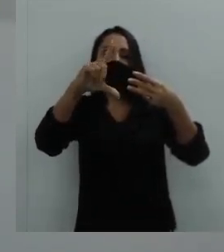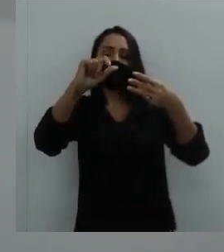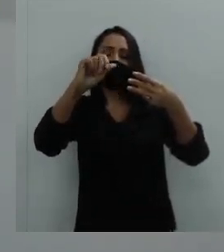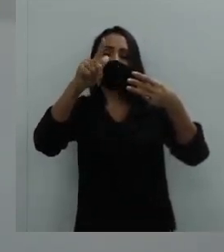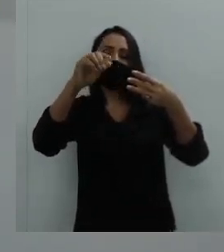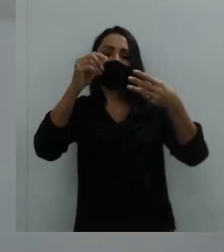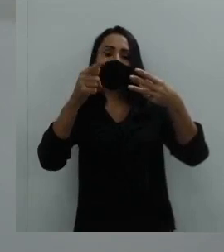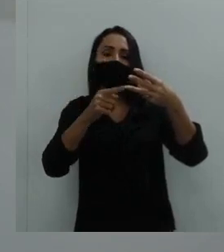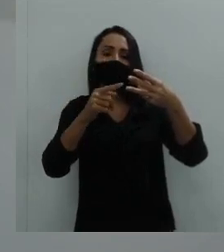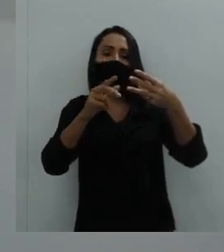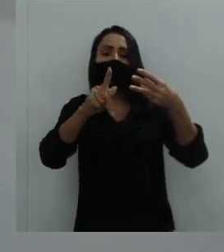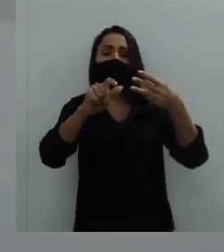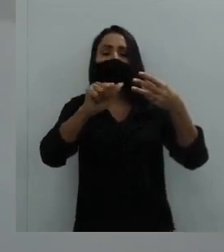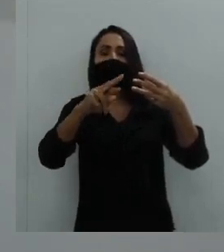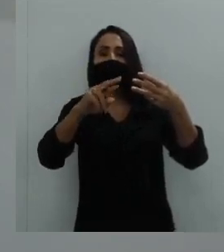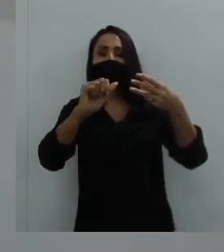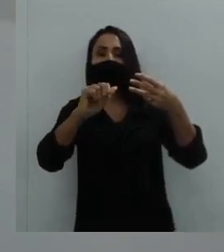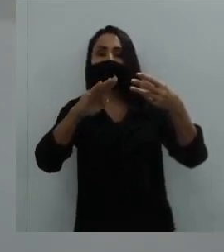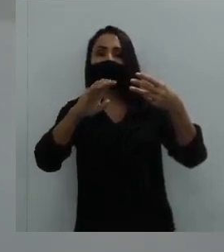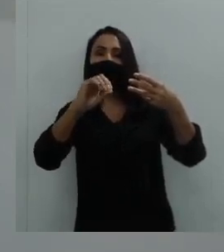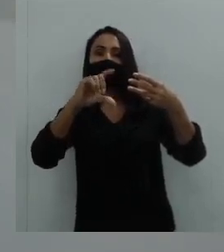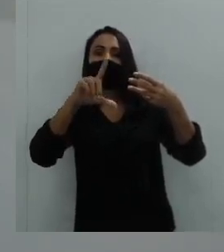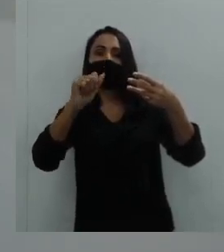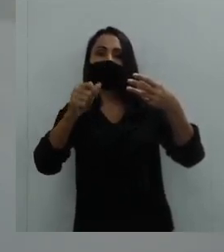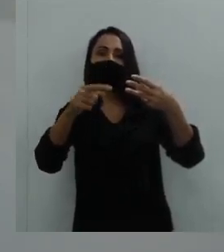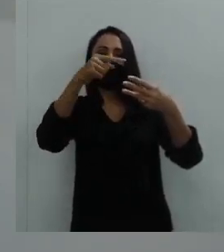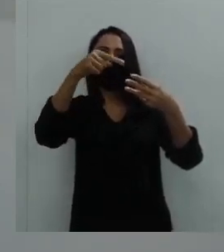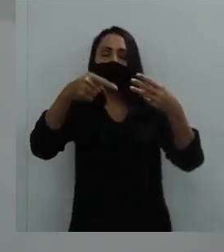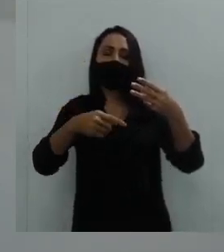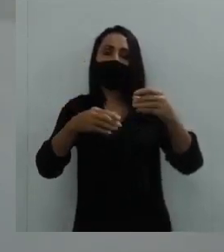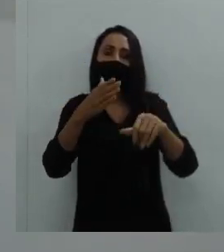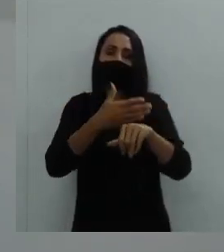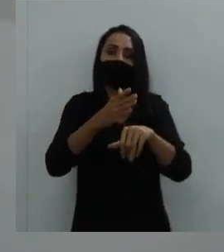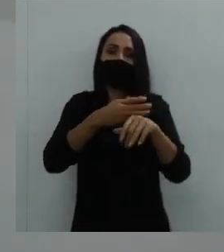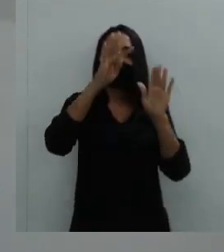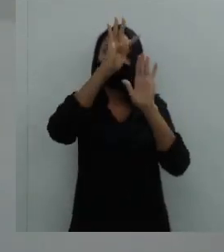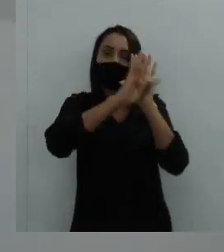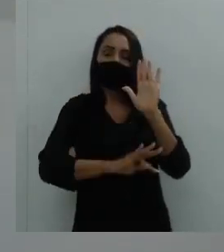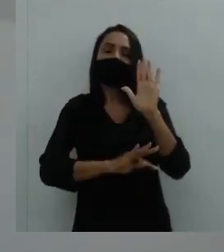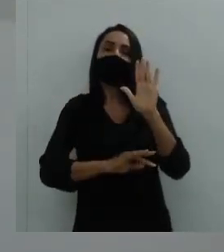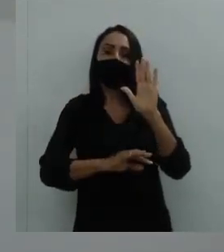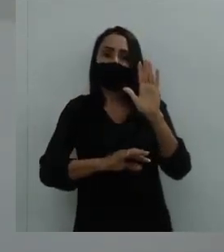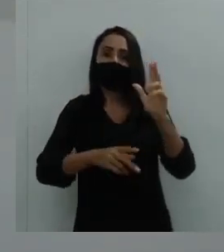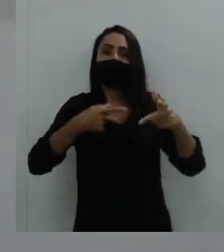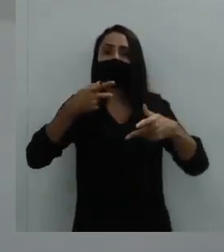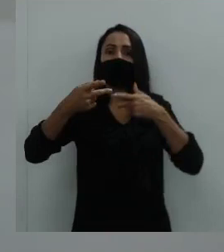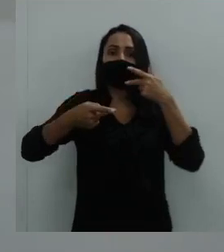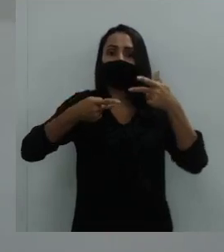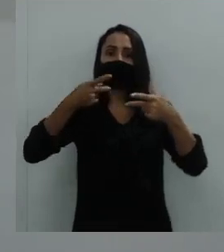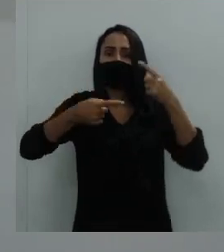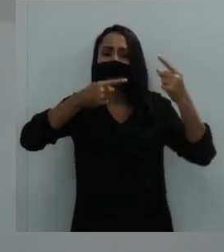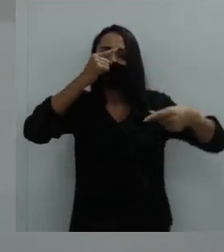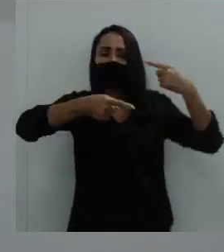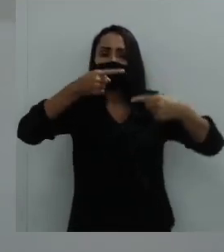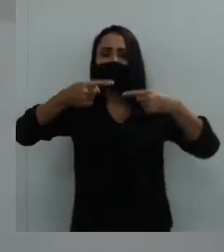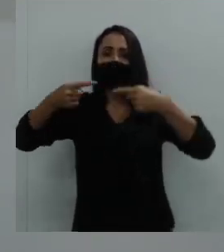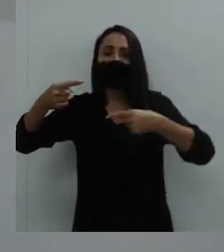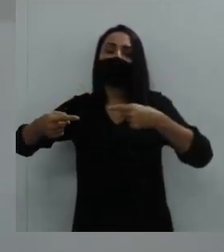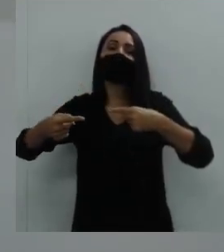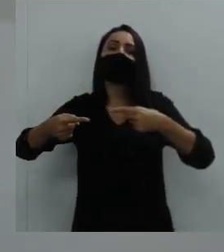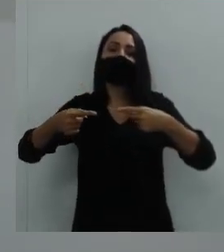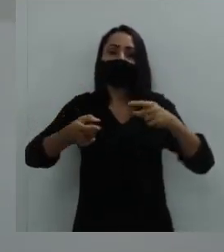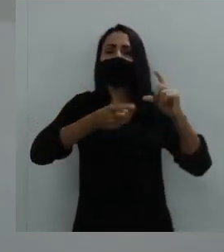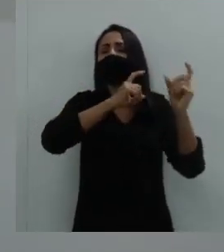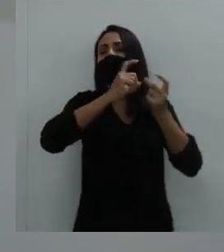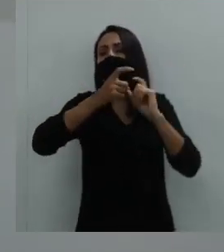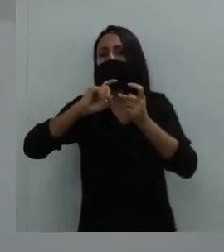também treinar os textos orais do mundo denotativo, que fazer um júri em sala de aula, um debate. E lembre-se, a